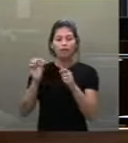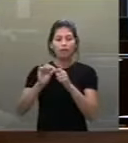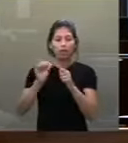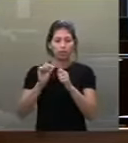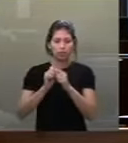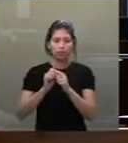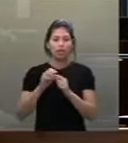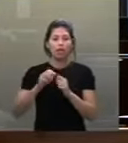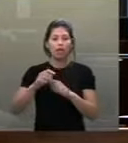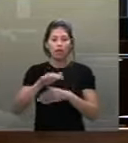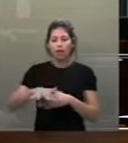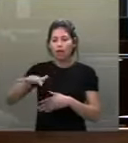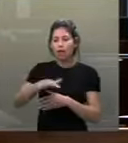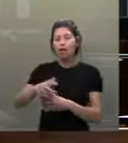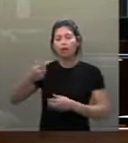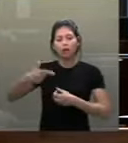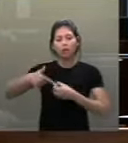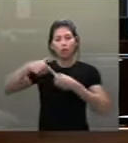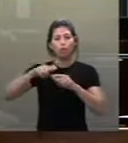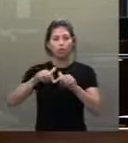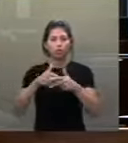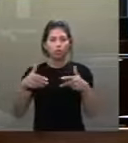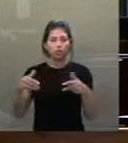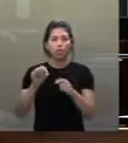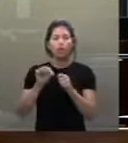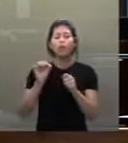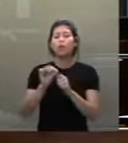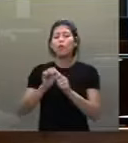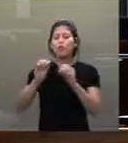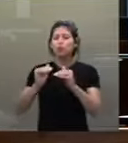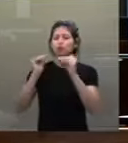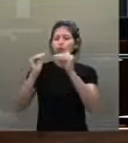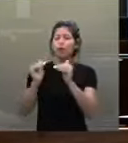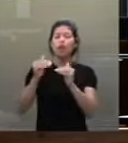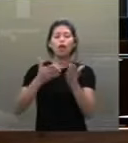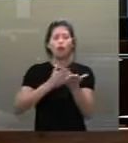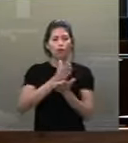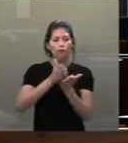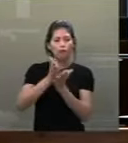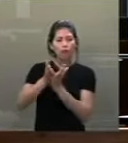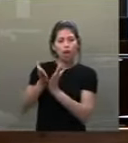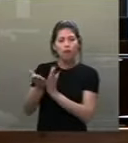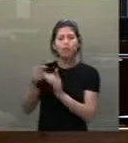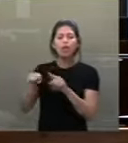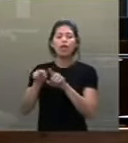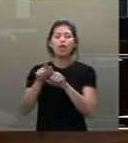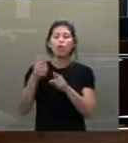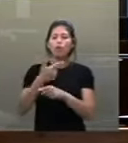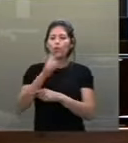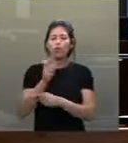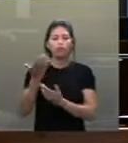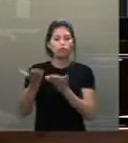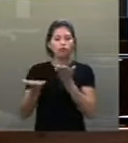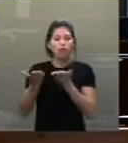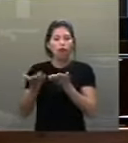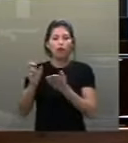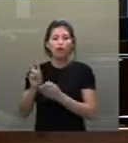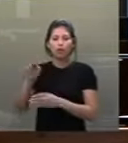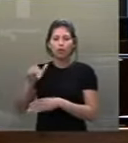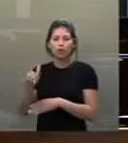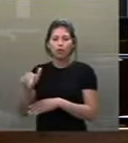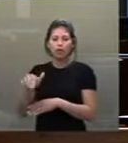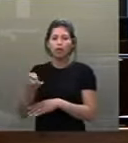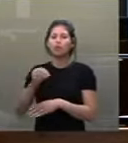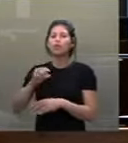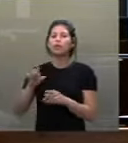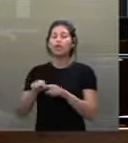da CEP Combustíveis, qual seja o superávit financeiro de fontes livres de aplicação disponíveis no balanço da União, o